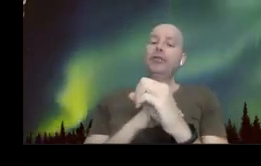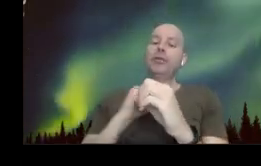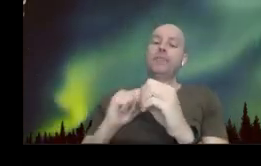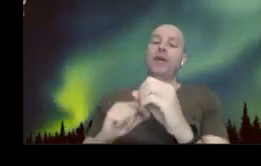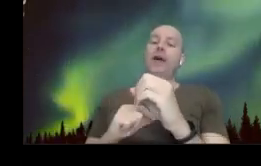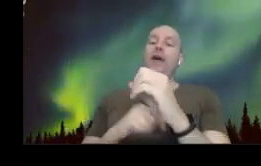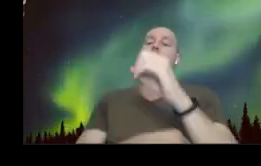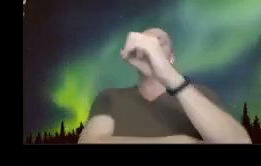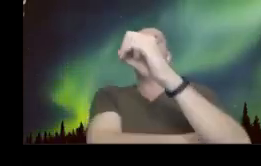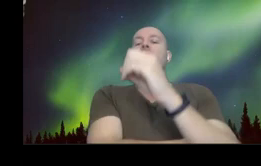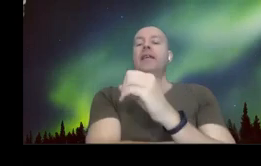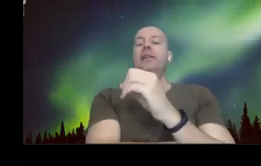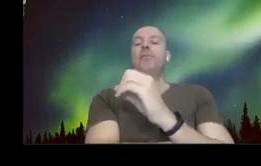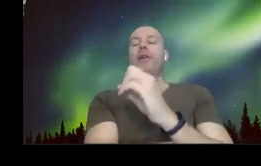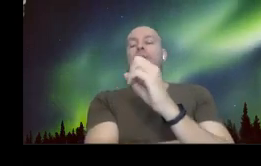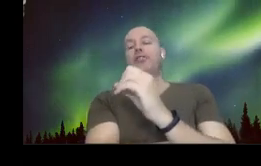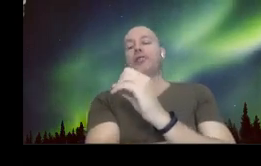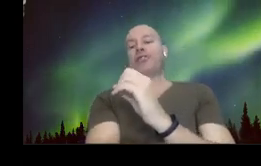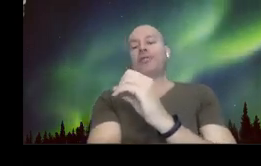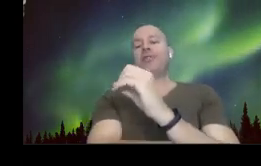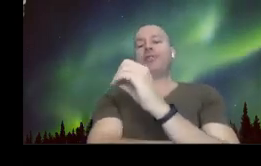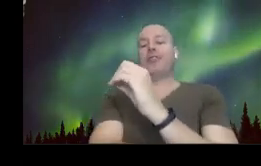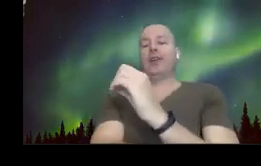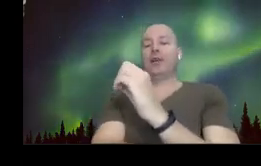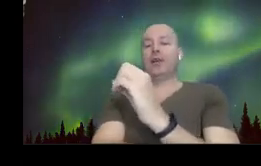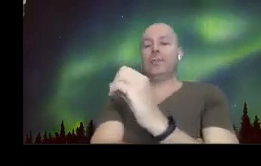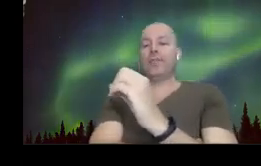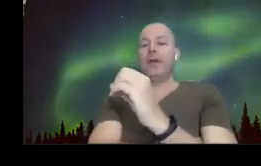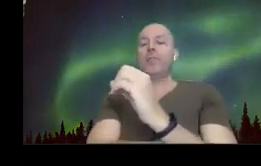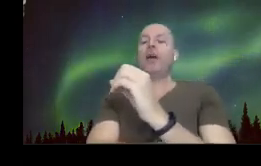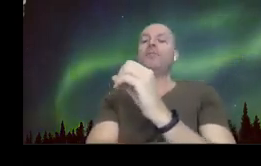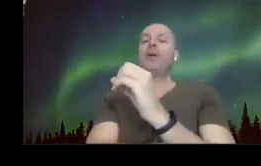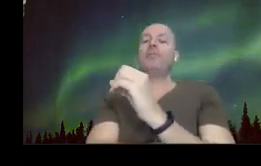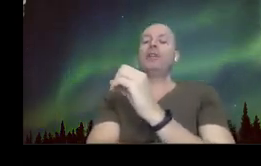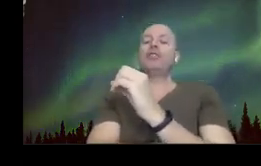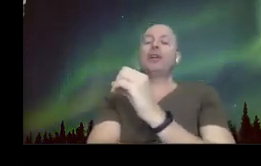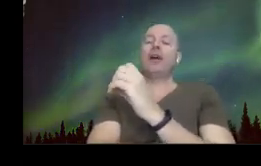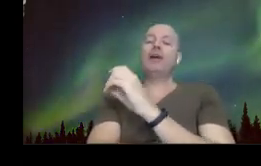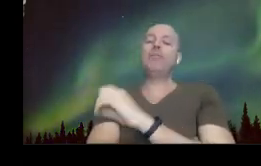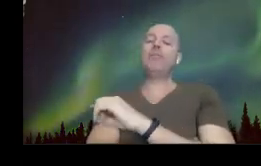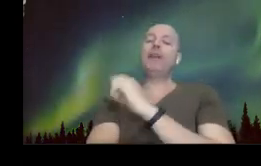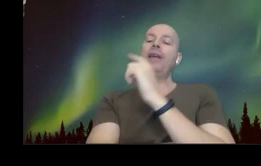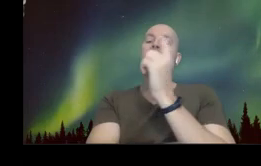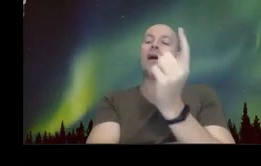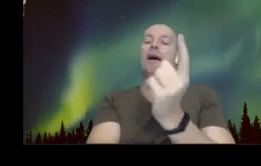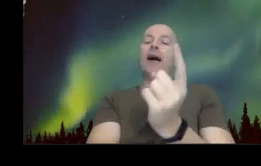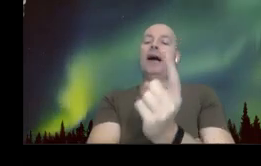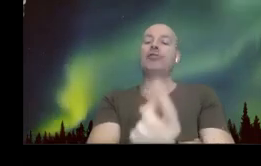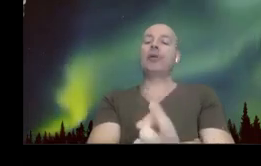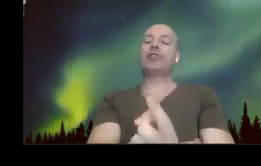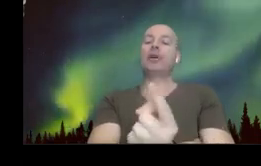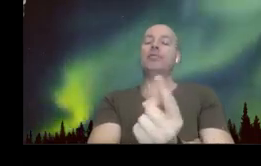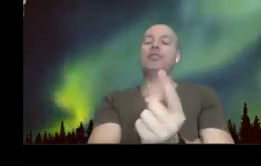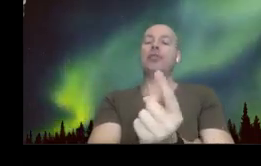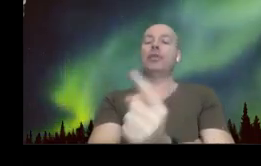é isso. É um lugar que não permite você viver, mas permite, amplia